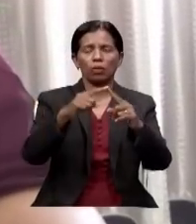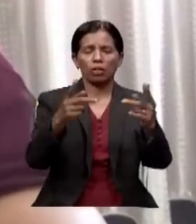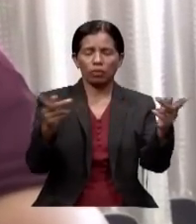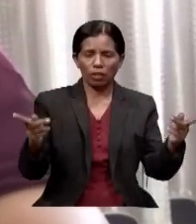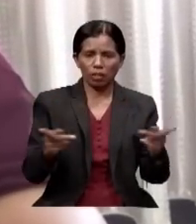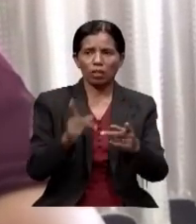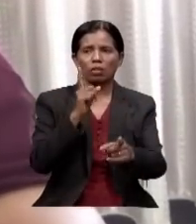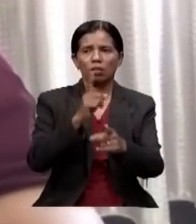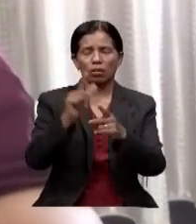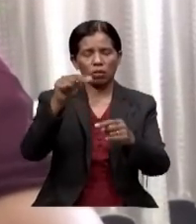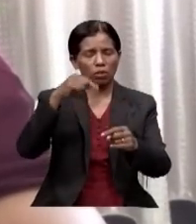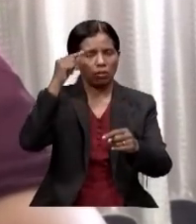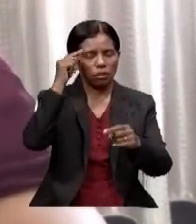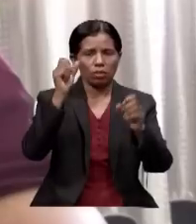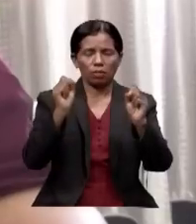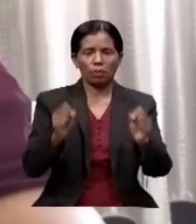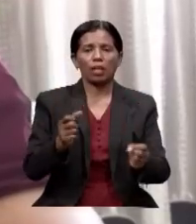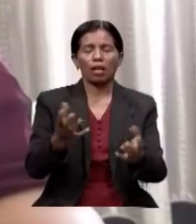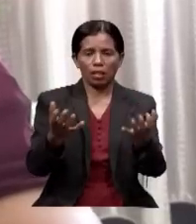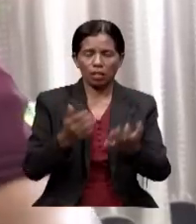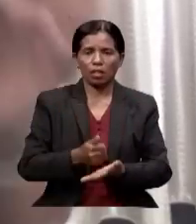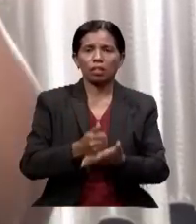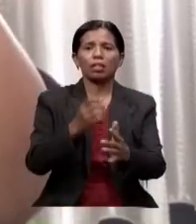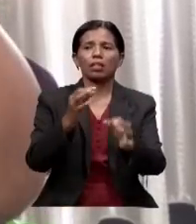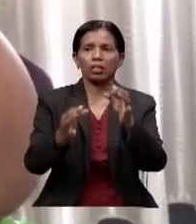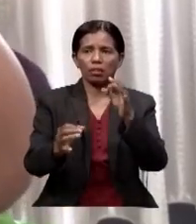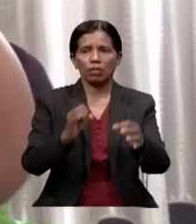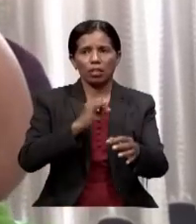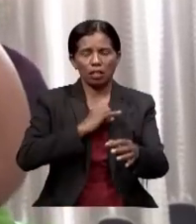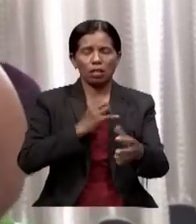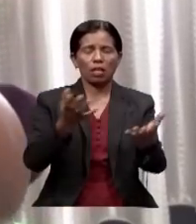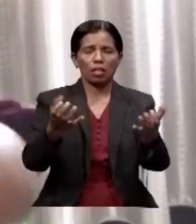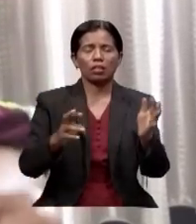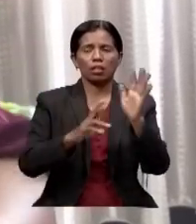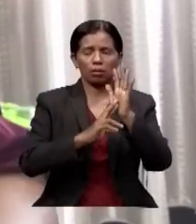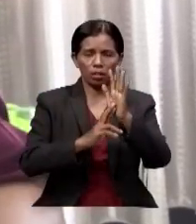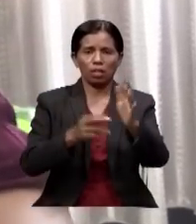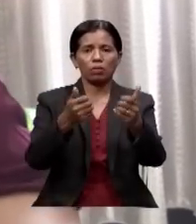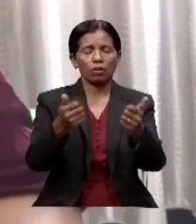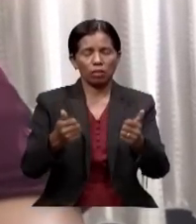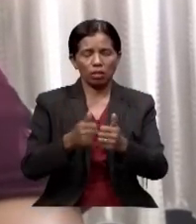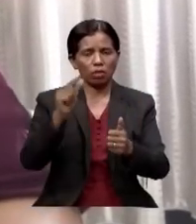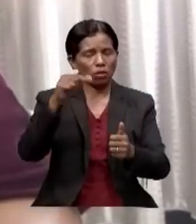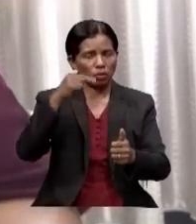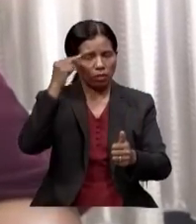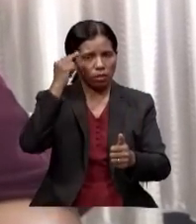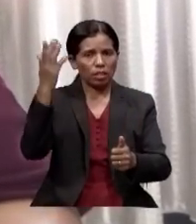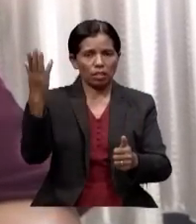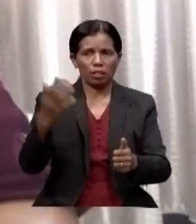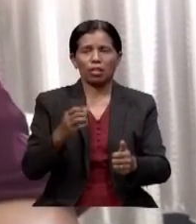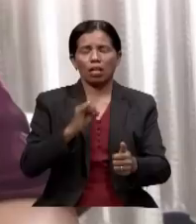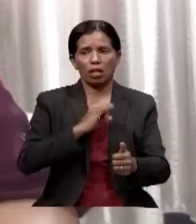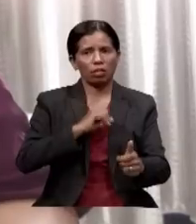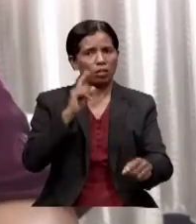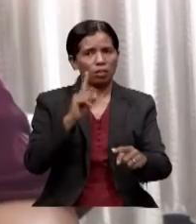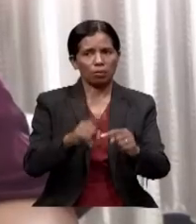né? Governo se bele intervém. Se carek atan hau, hanesta representante, autoridade, governo niang ia base, hau la bele,